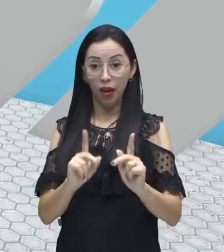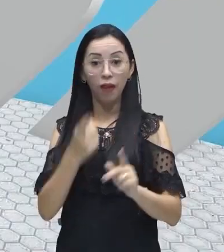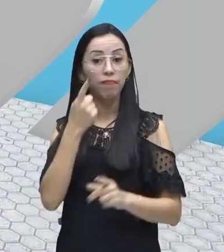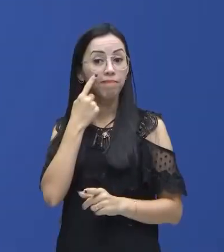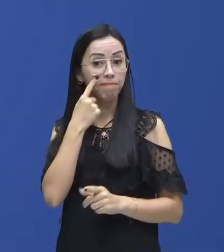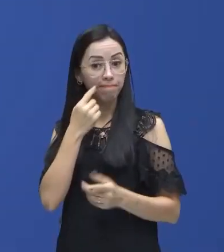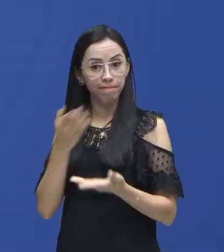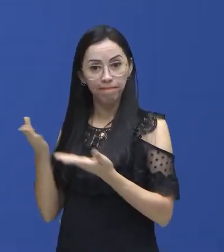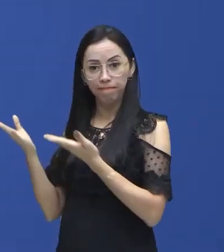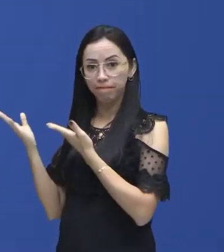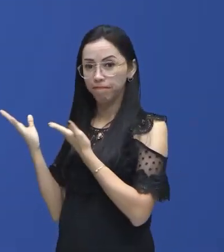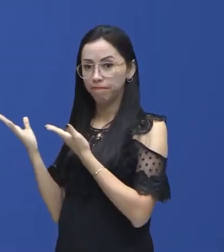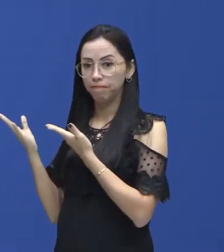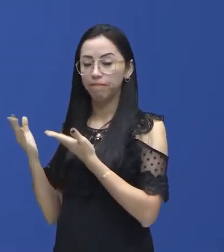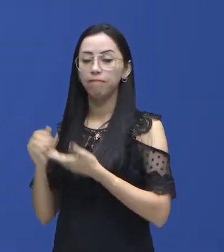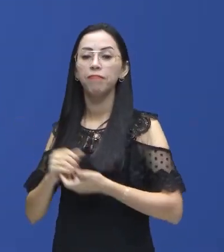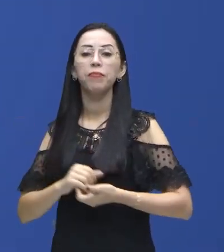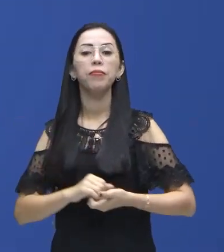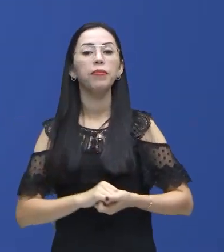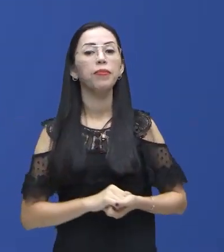vídeo.